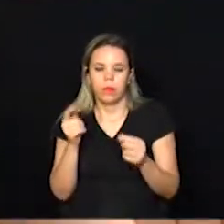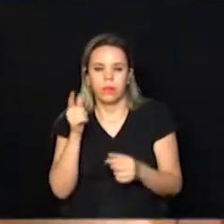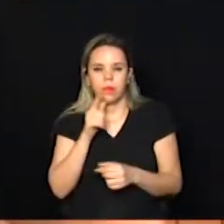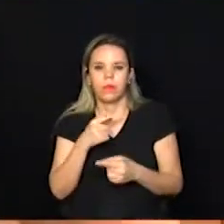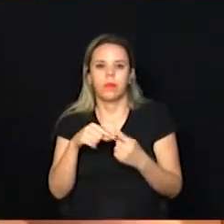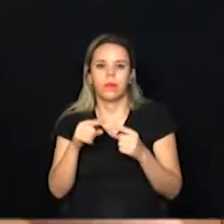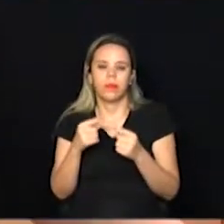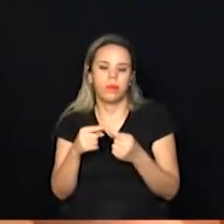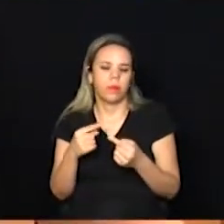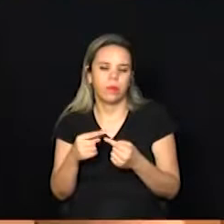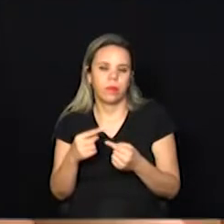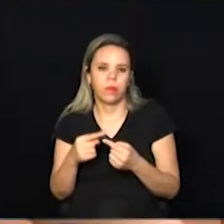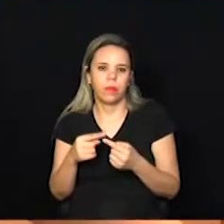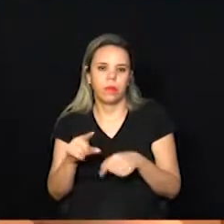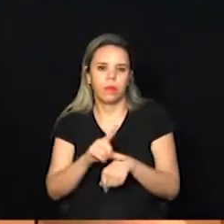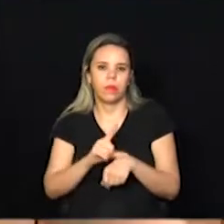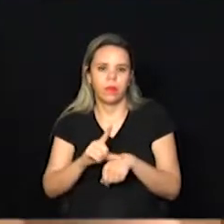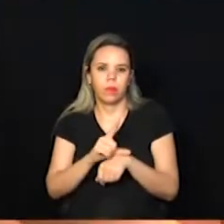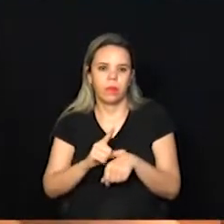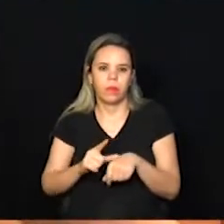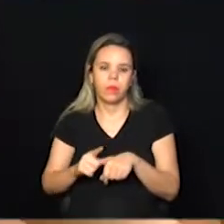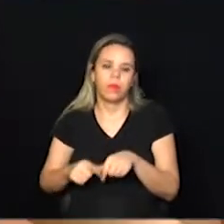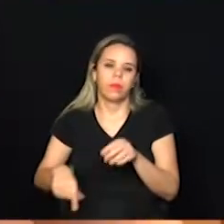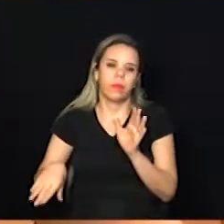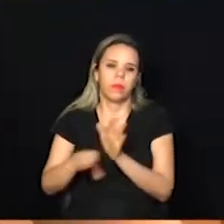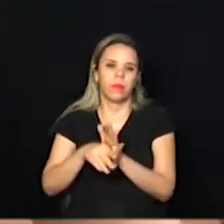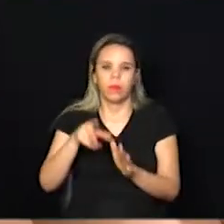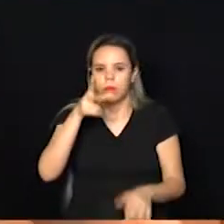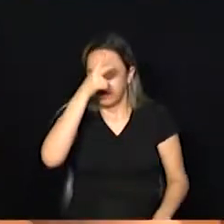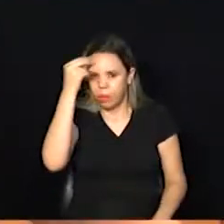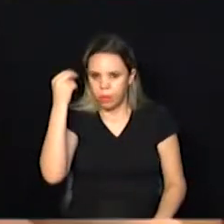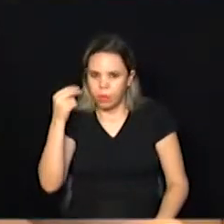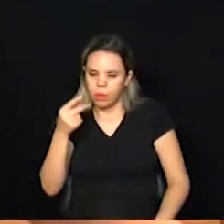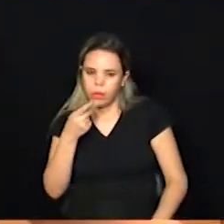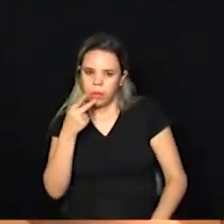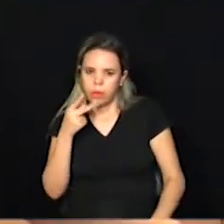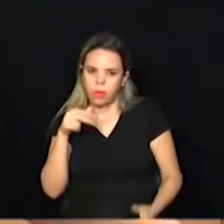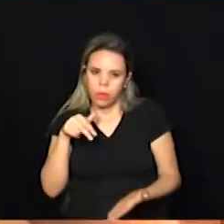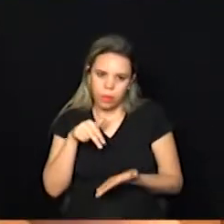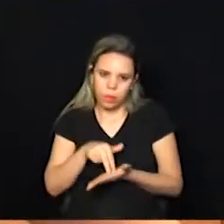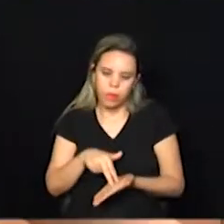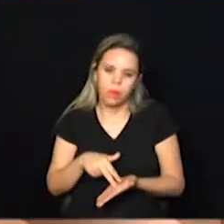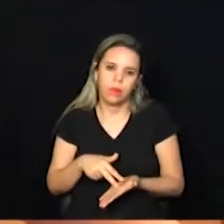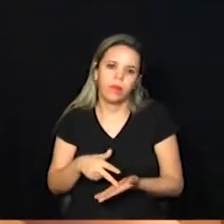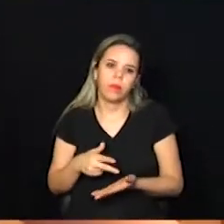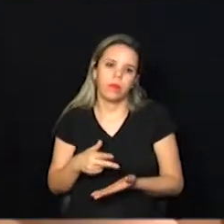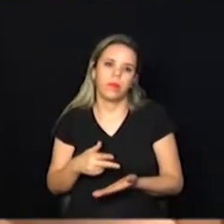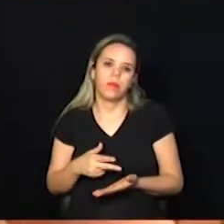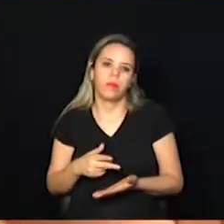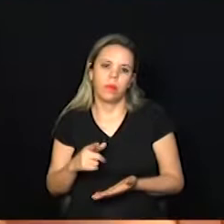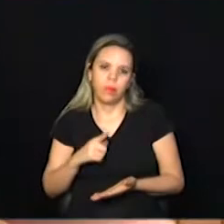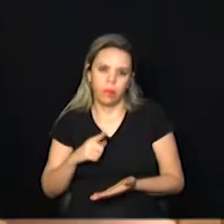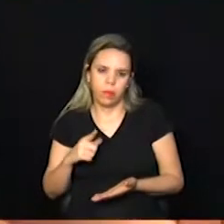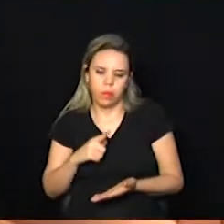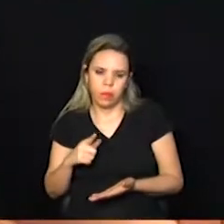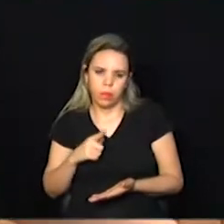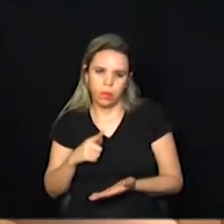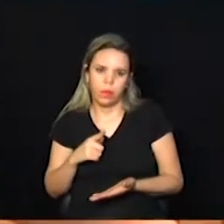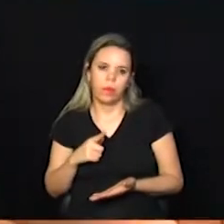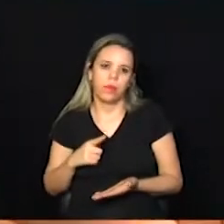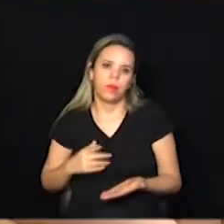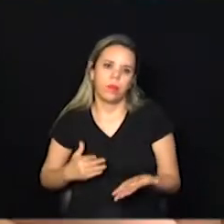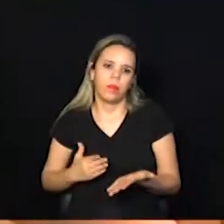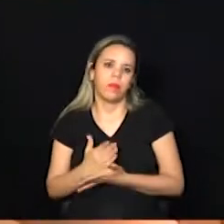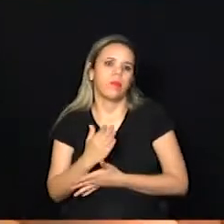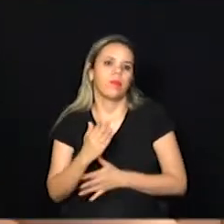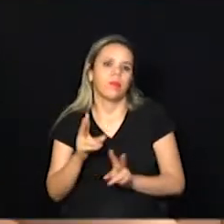porque a legislação vinda do Executivo, ela, digamos assim, ela tem um respaldo em